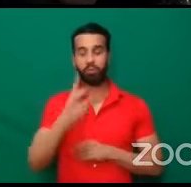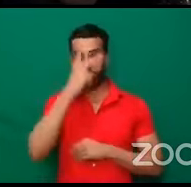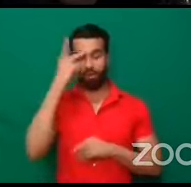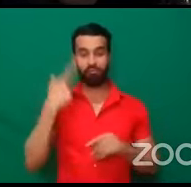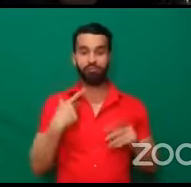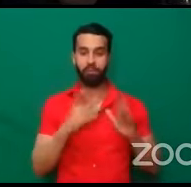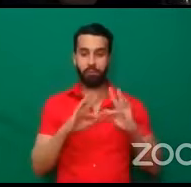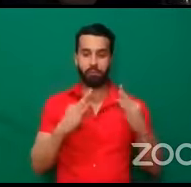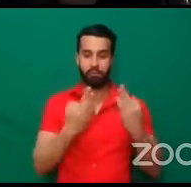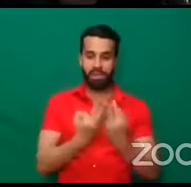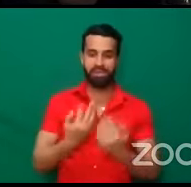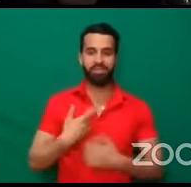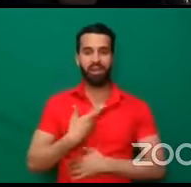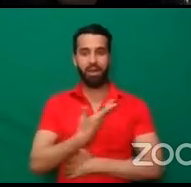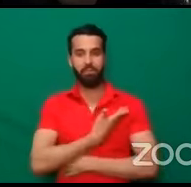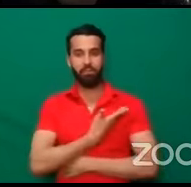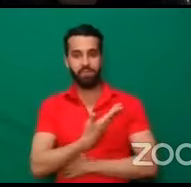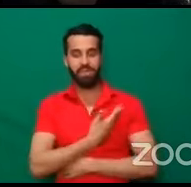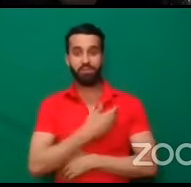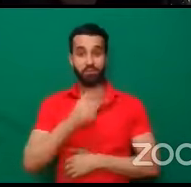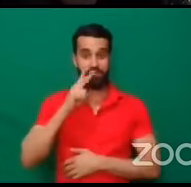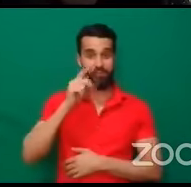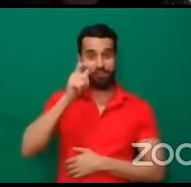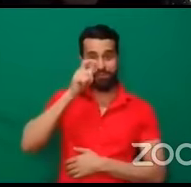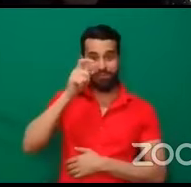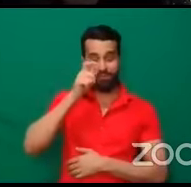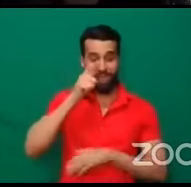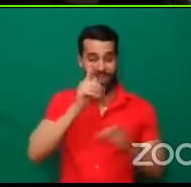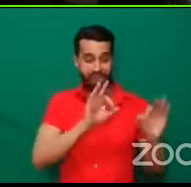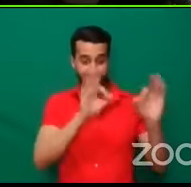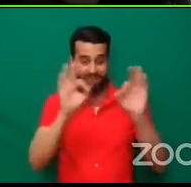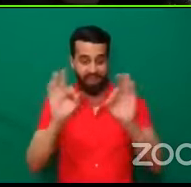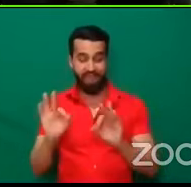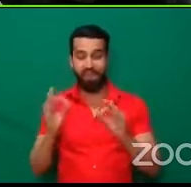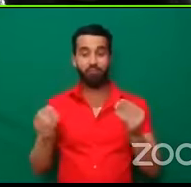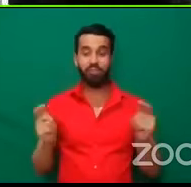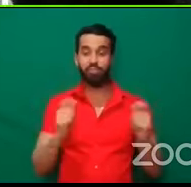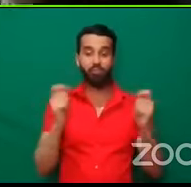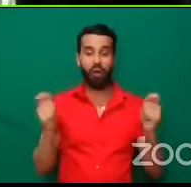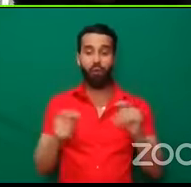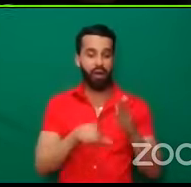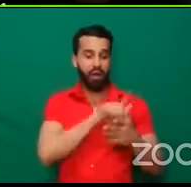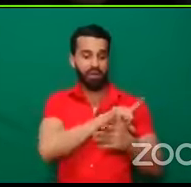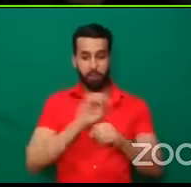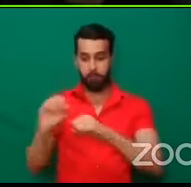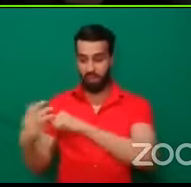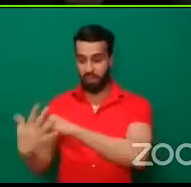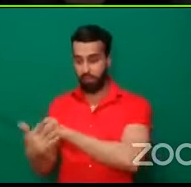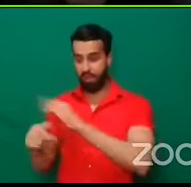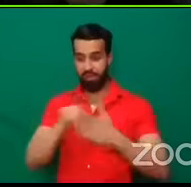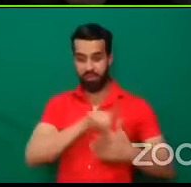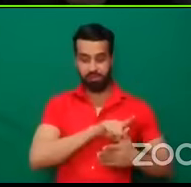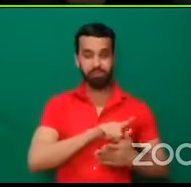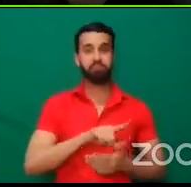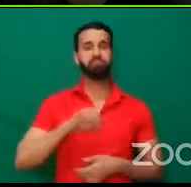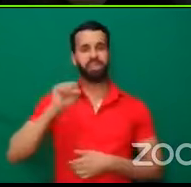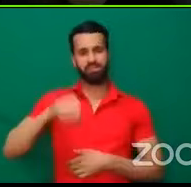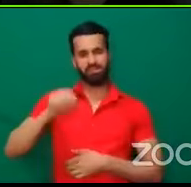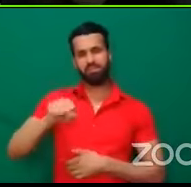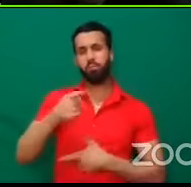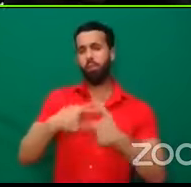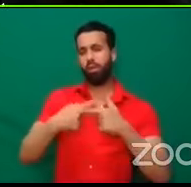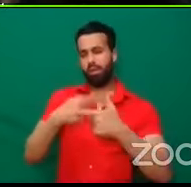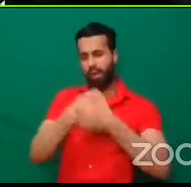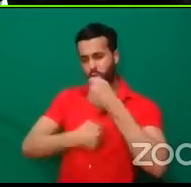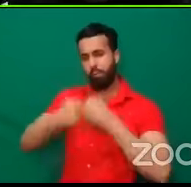todo mundo conseguiu assistir no festival antes da pandemia? Ah, sim, isso foi ano passado, né? Então,